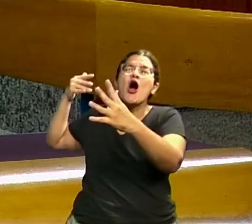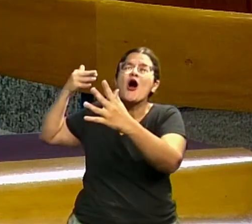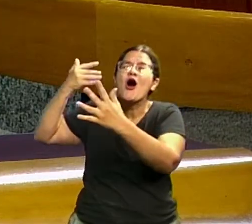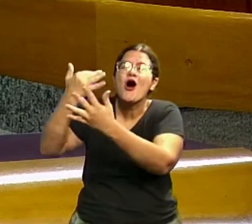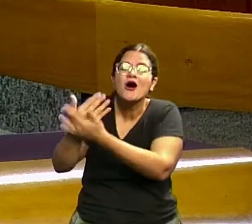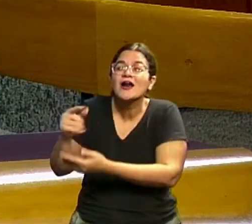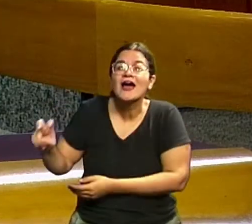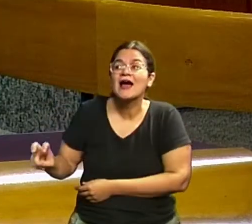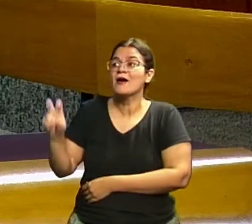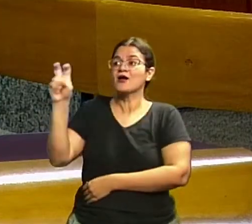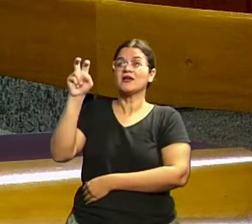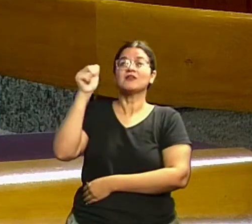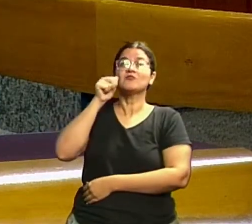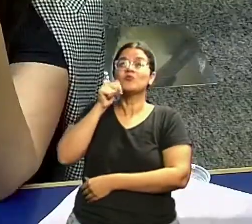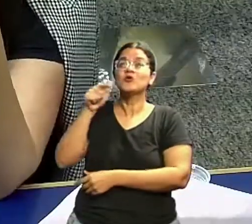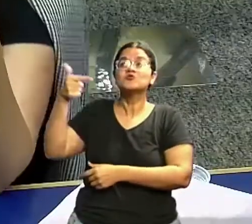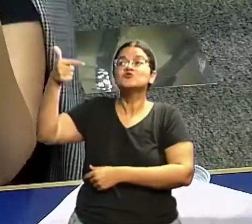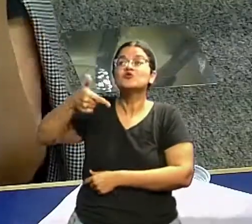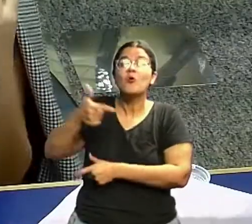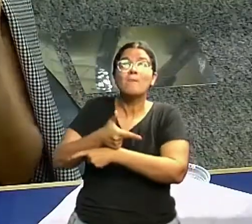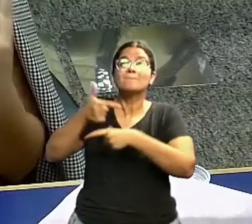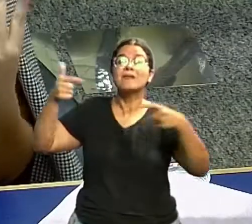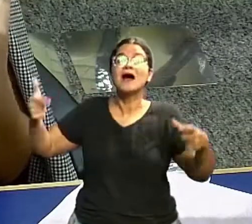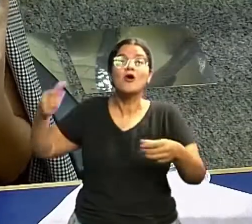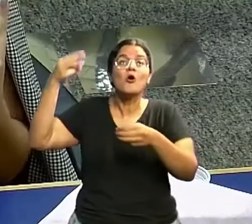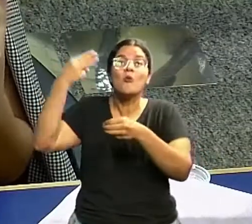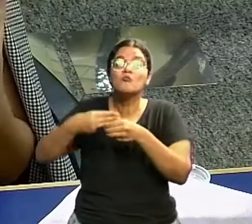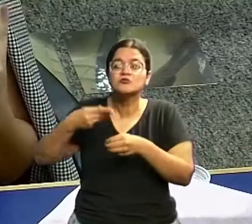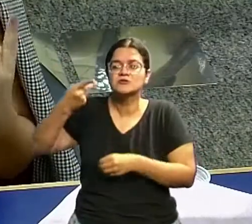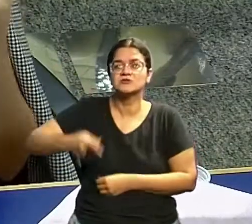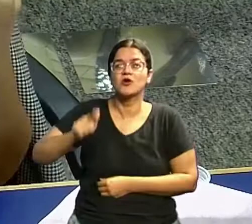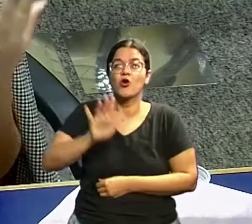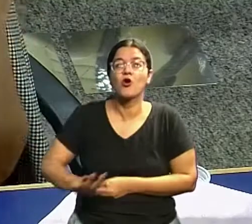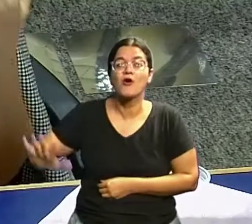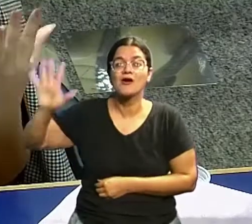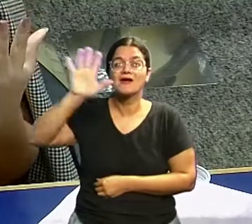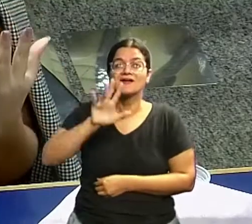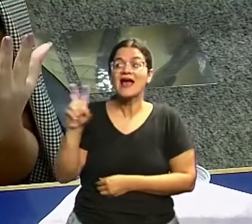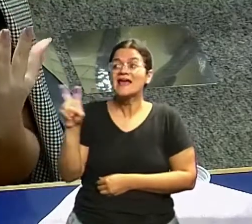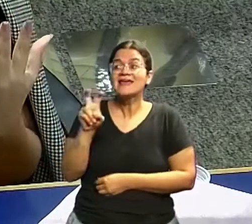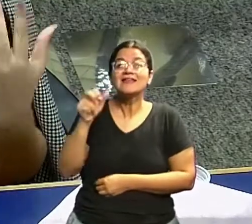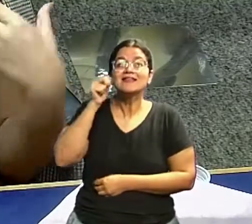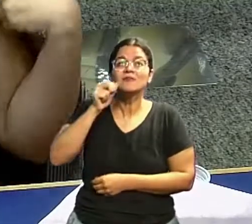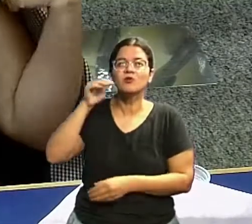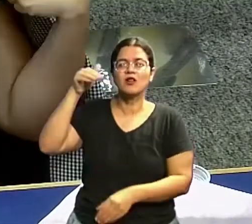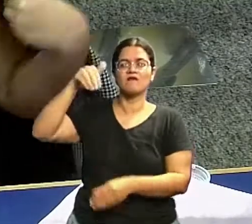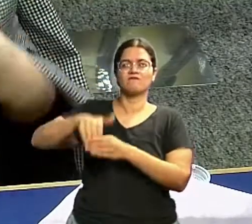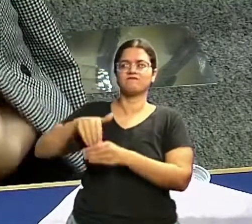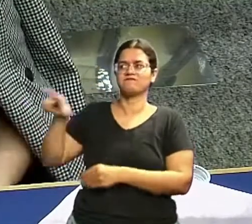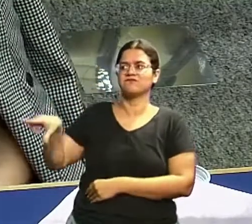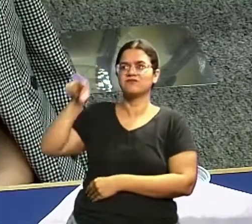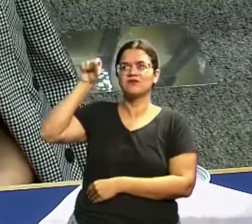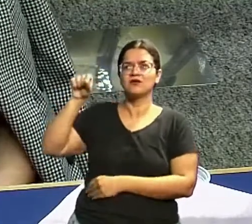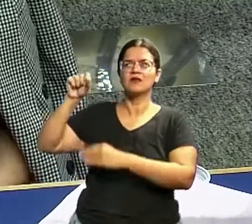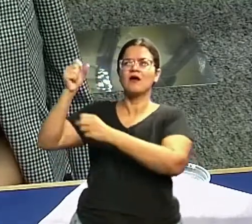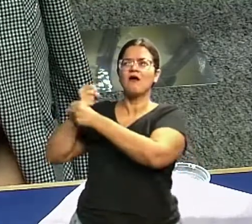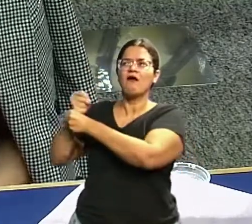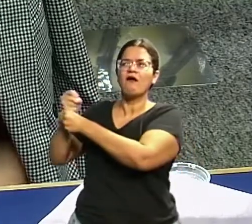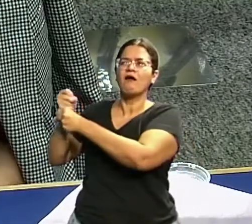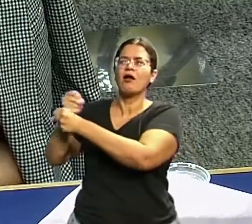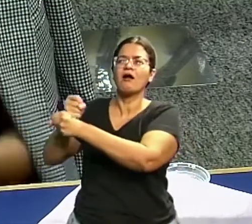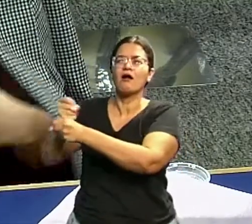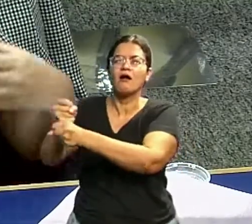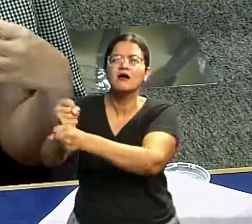história do município, do 2º maior município do estado de Goiás, a 5ª mulher eleita, mostra para nós